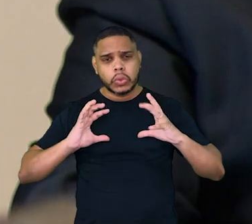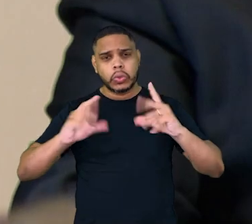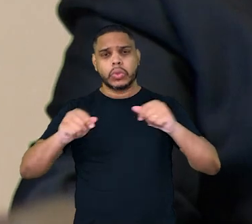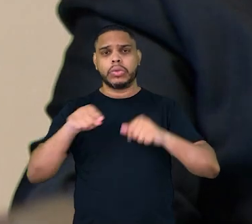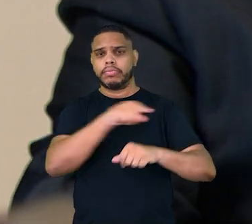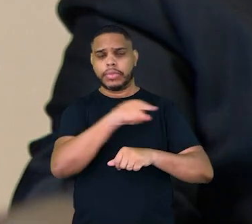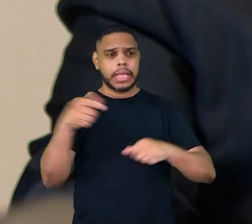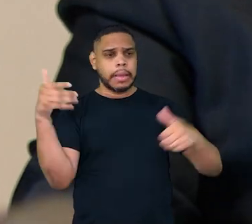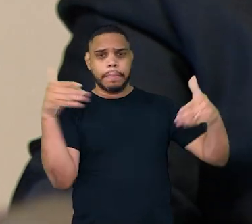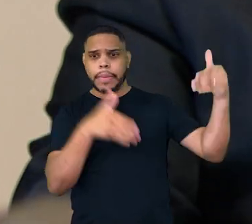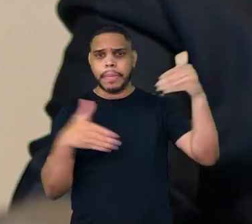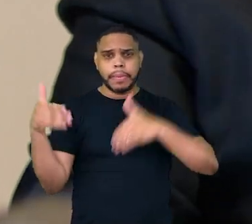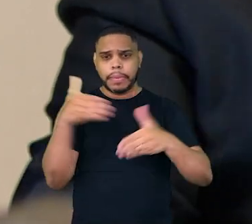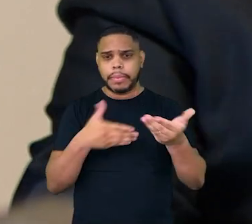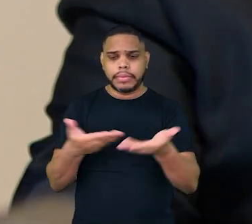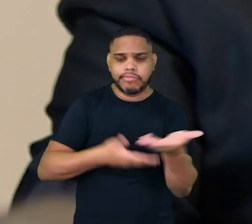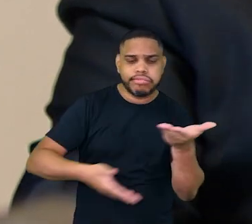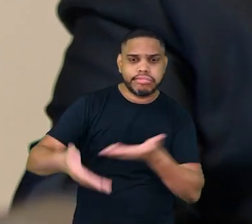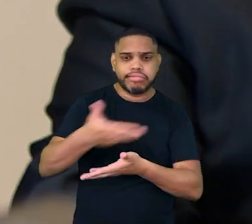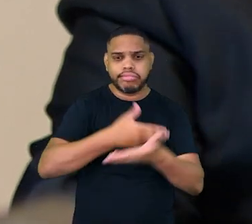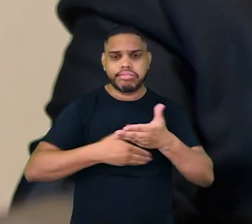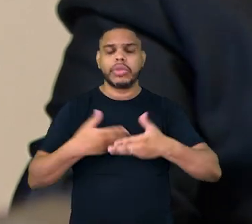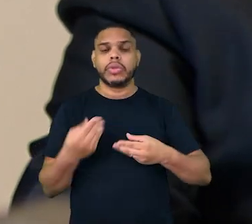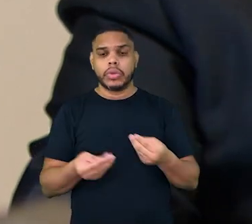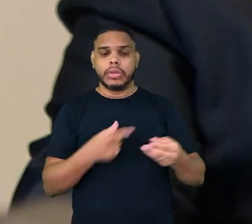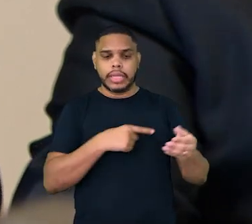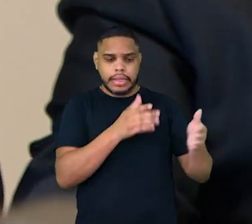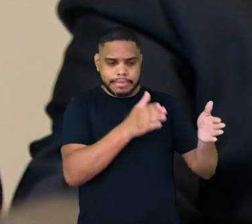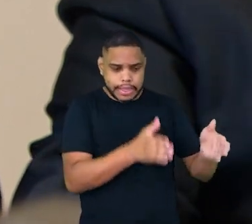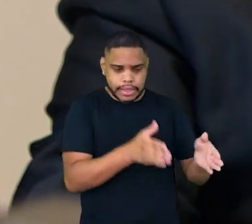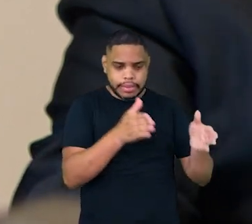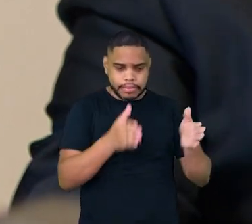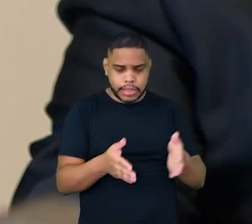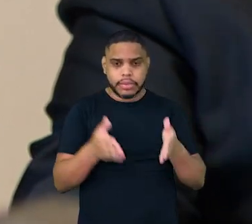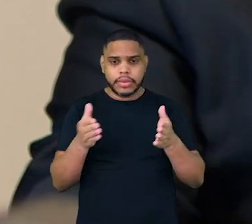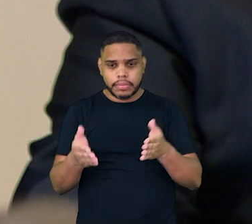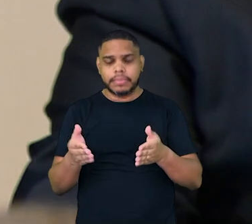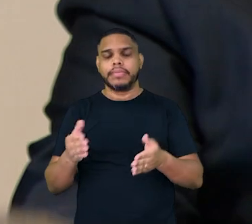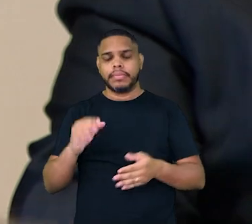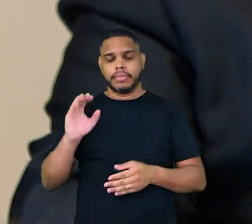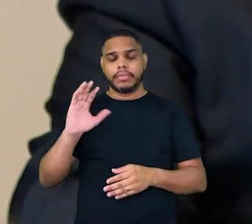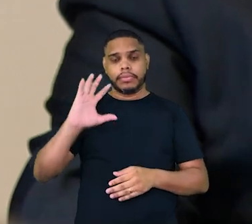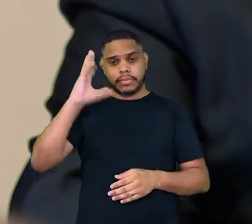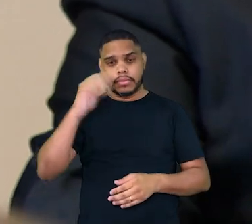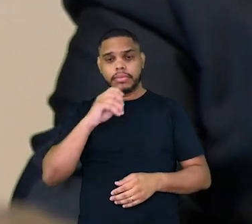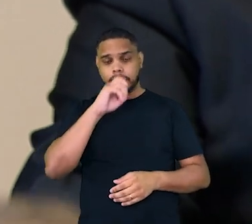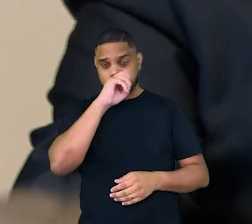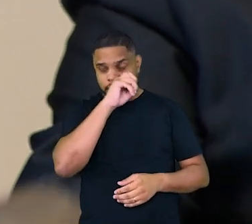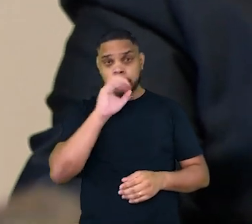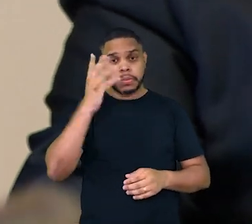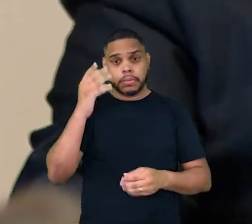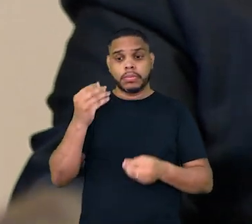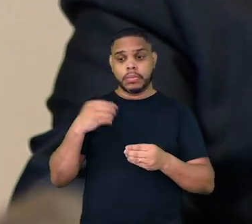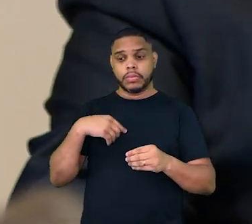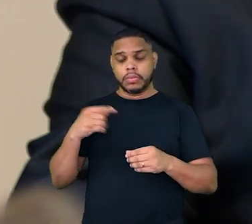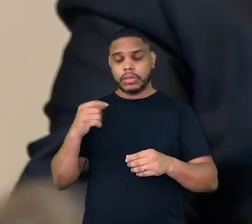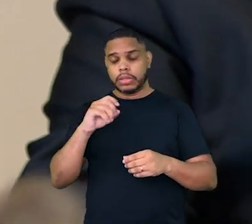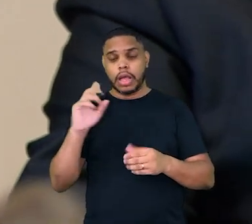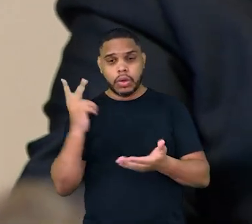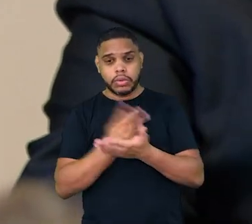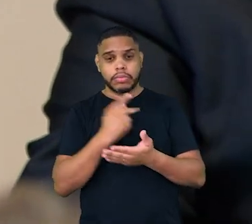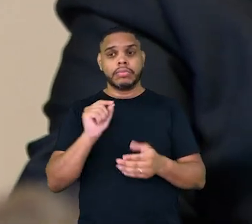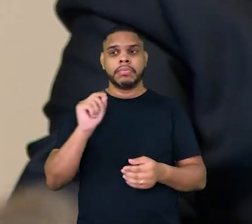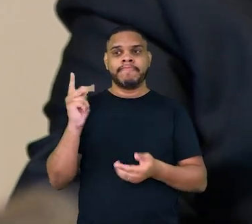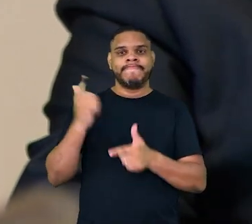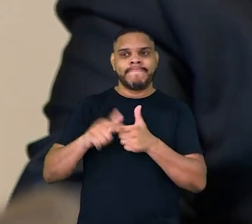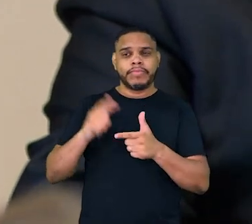tiveram envolvidos nesse processo de solução deste conflito tão